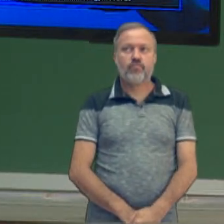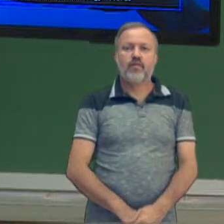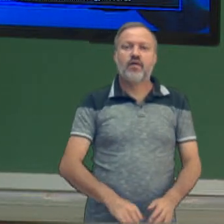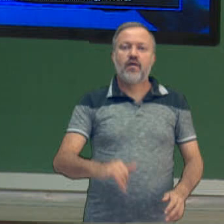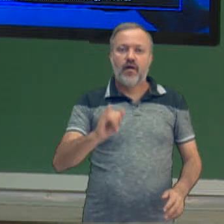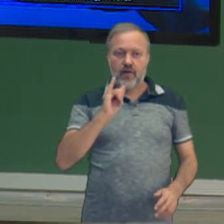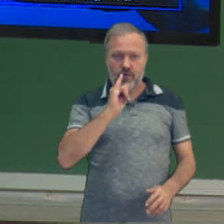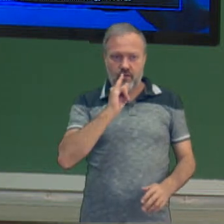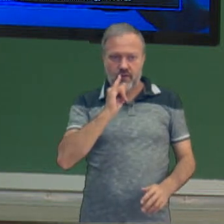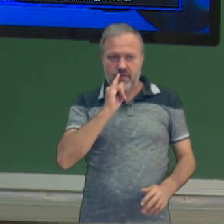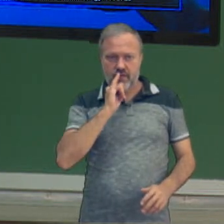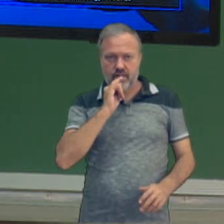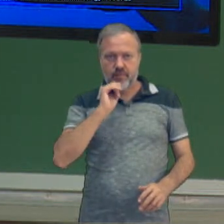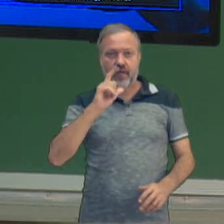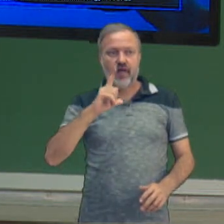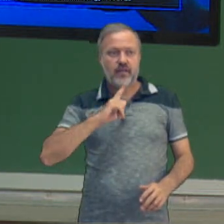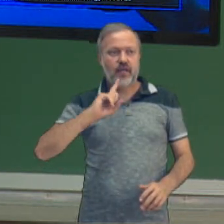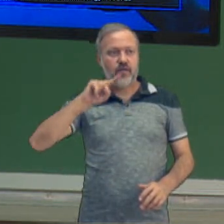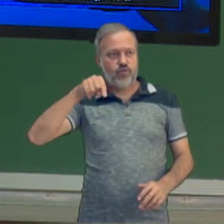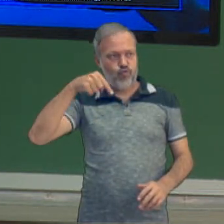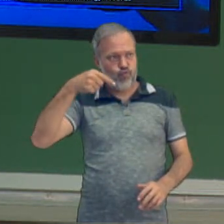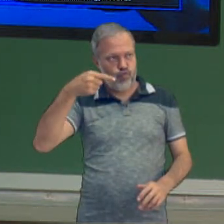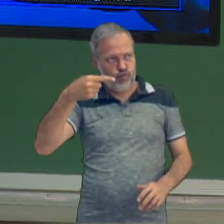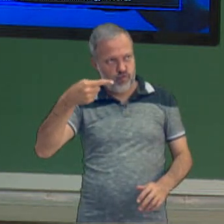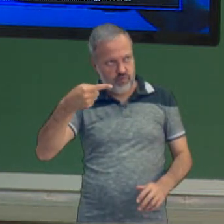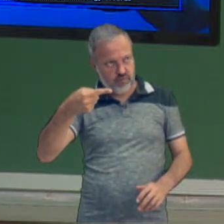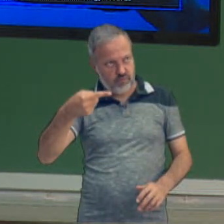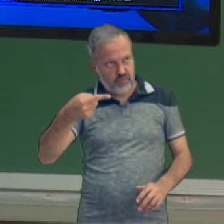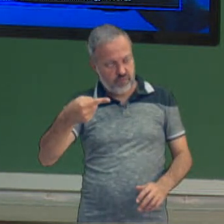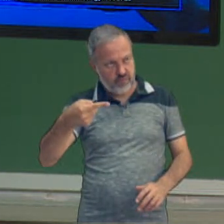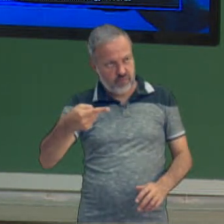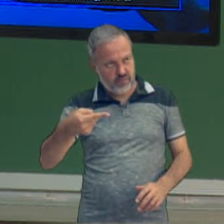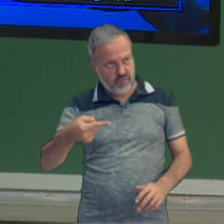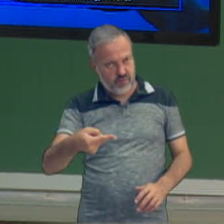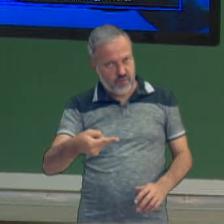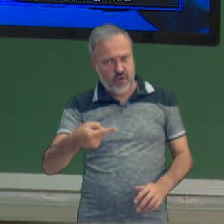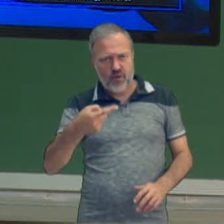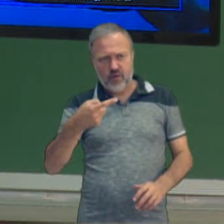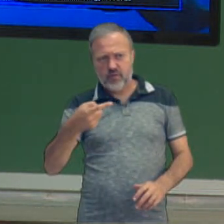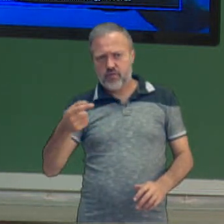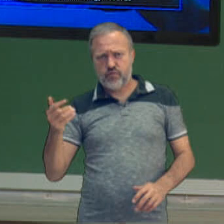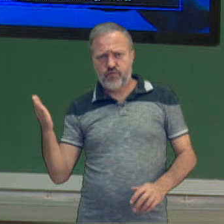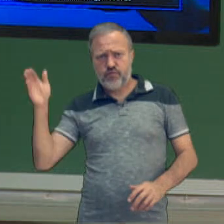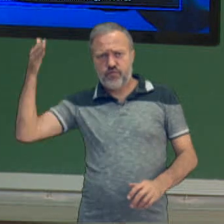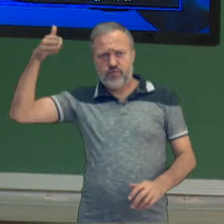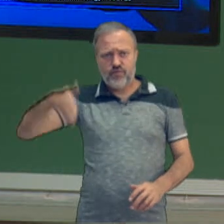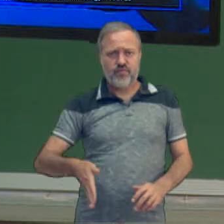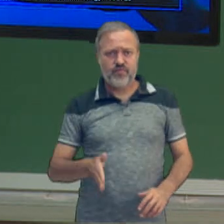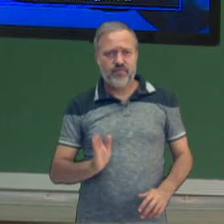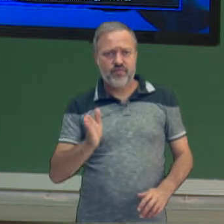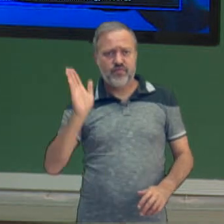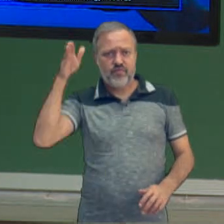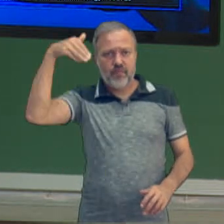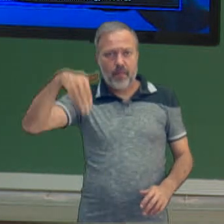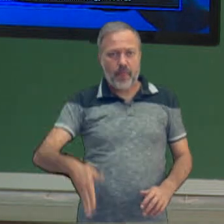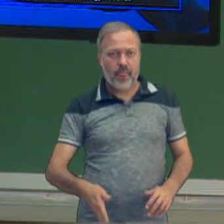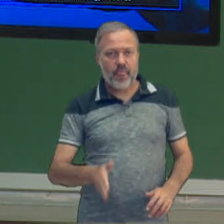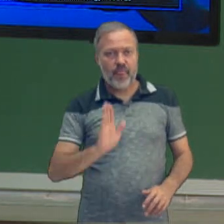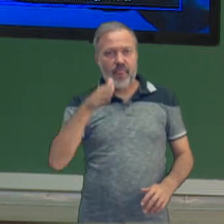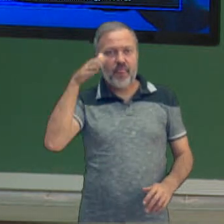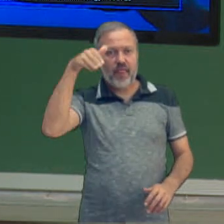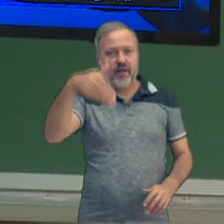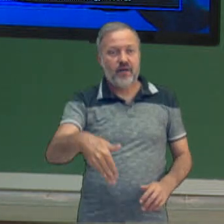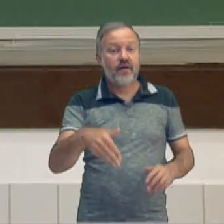outros cetáceos por aí, que ainda que utilizam a gordura da cabeça para ecolocalização, tá? Que vocês vão ver melhorzinho quando vocês forem estudar em